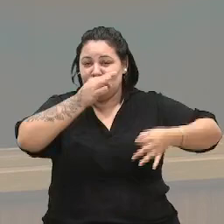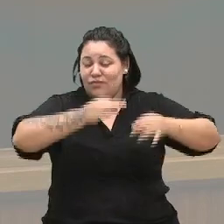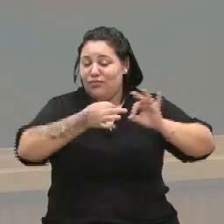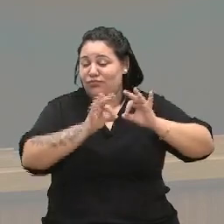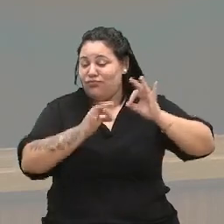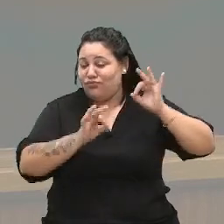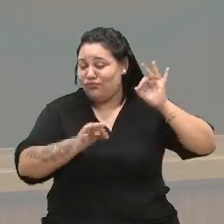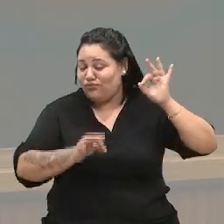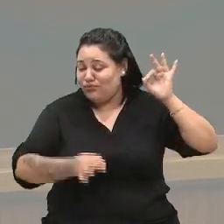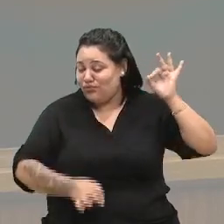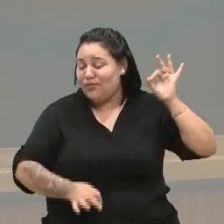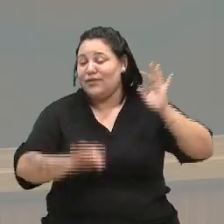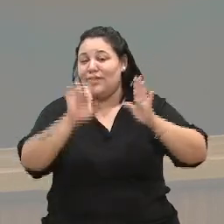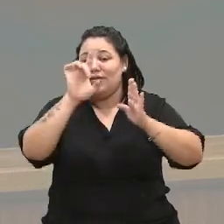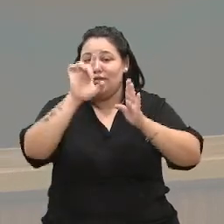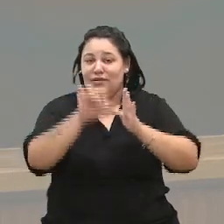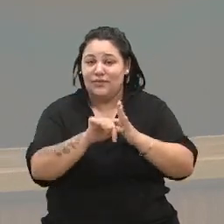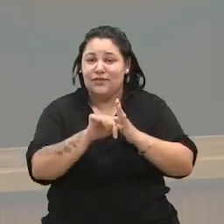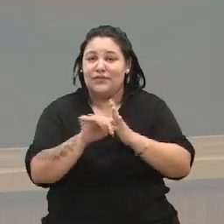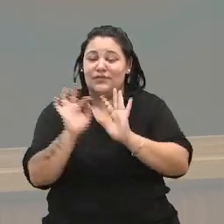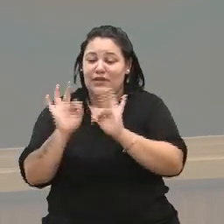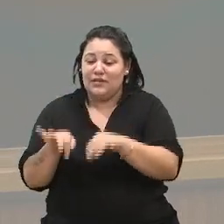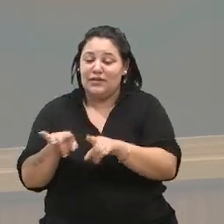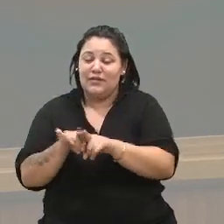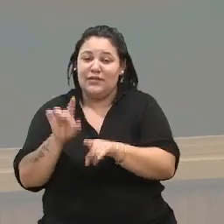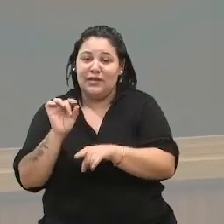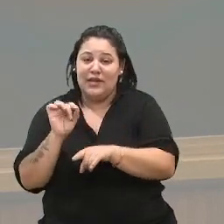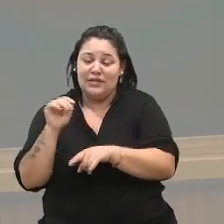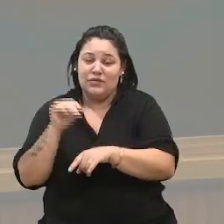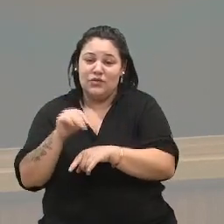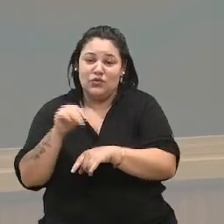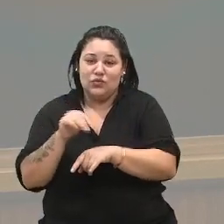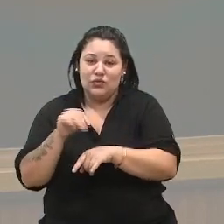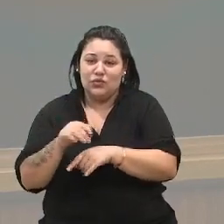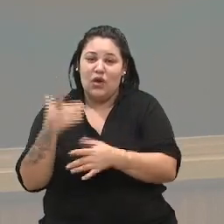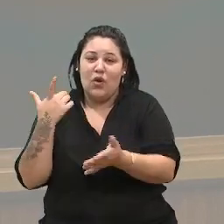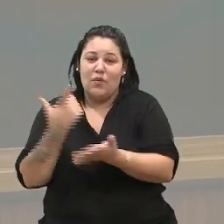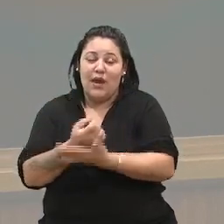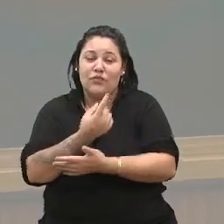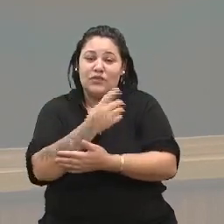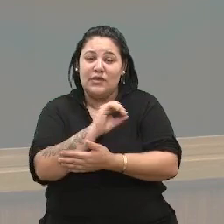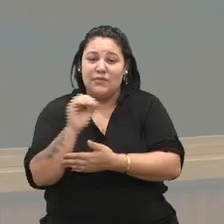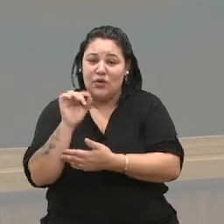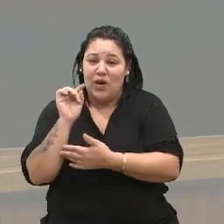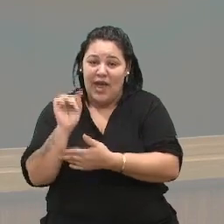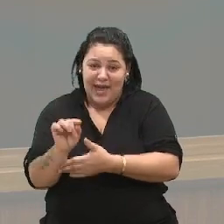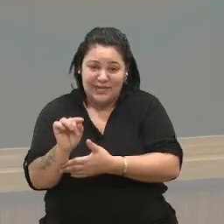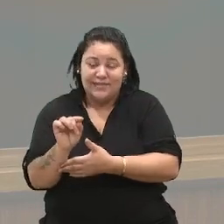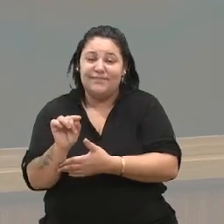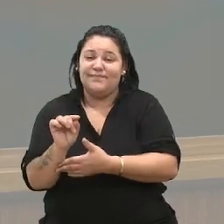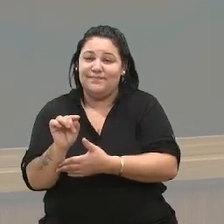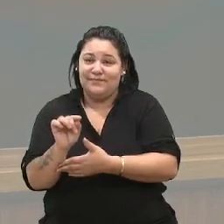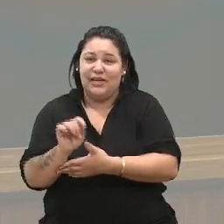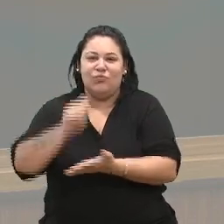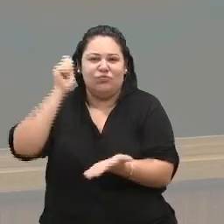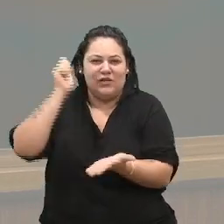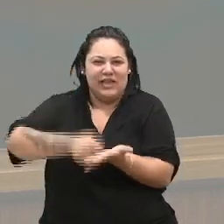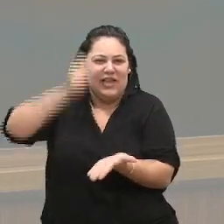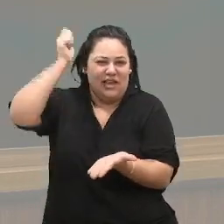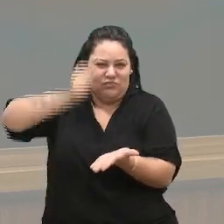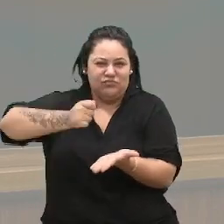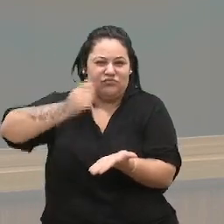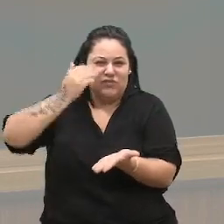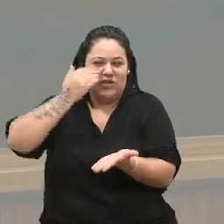durou 10 minutos e que foi arrematado por R$100 mil. Né? Acho que todo mundo lembra, foi em março